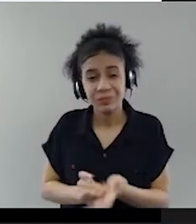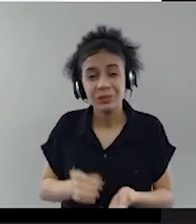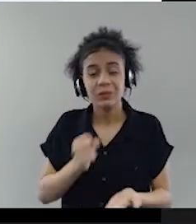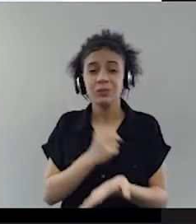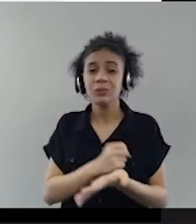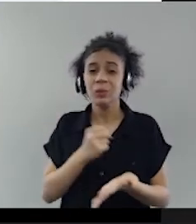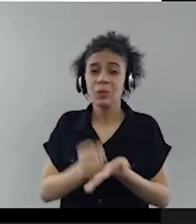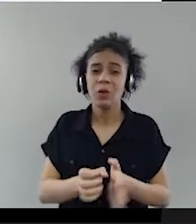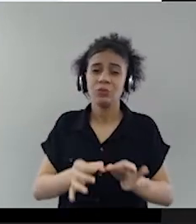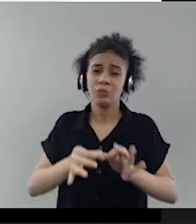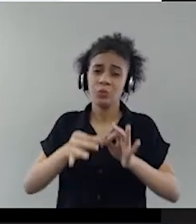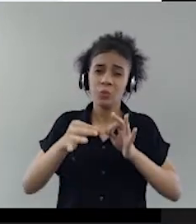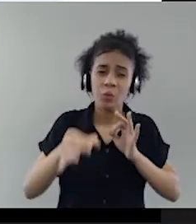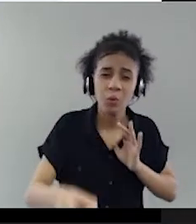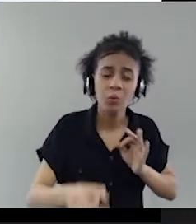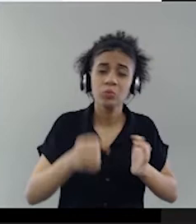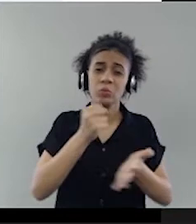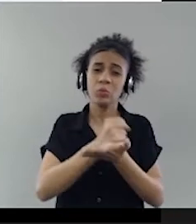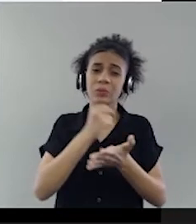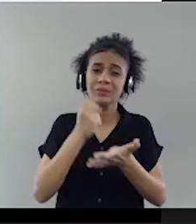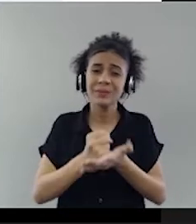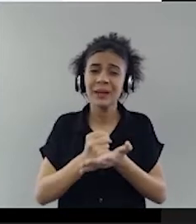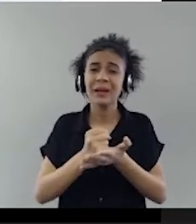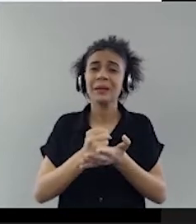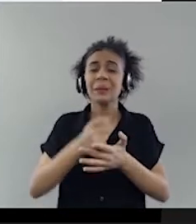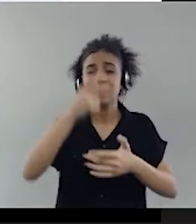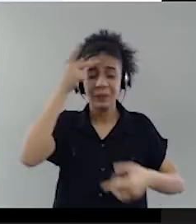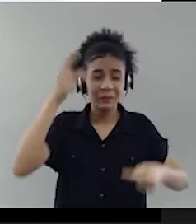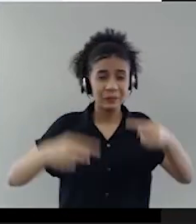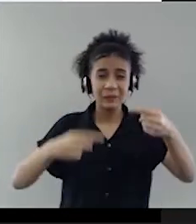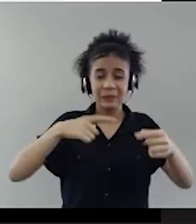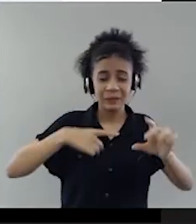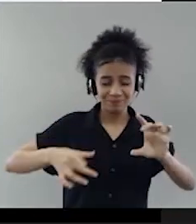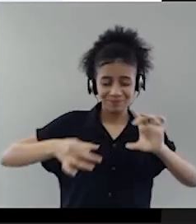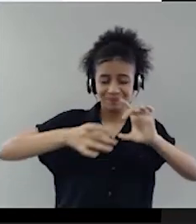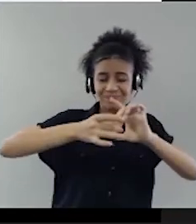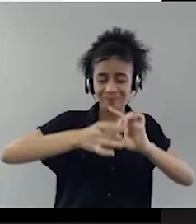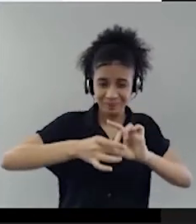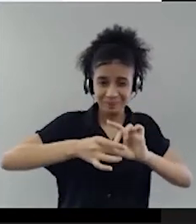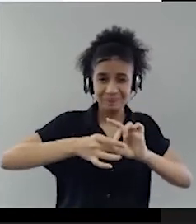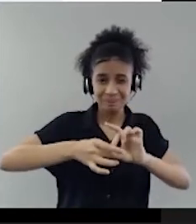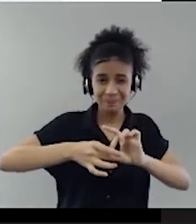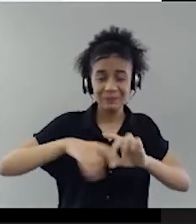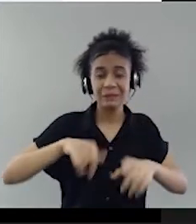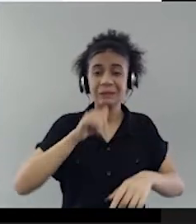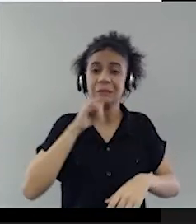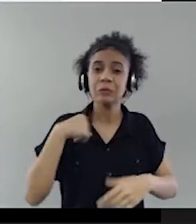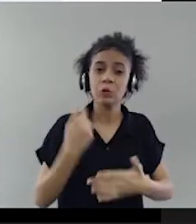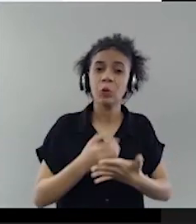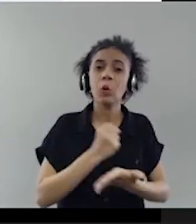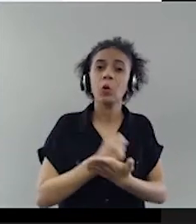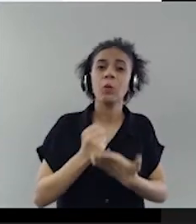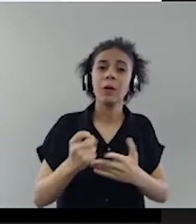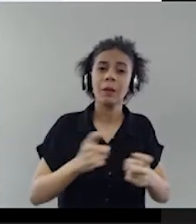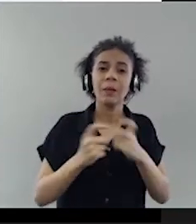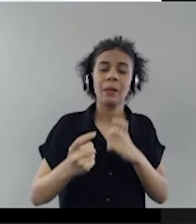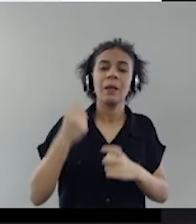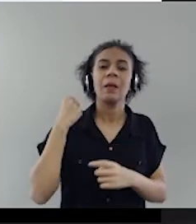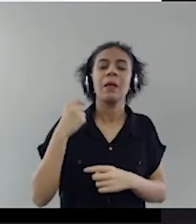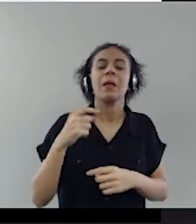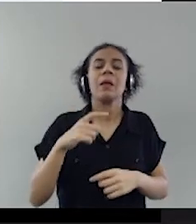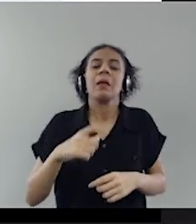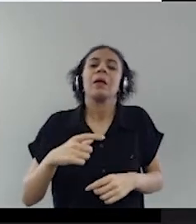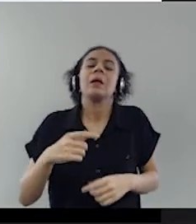um contrato relacional, onde as partes são intimamente ligadas. Por exemplo, quando a gente estuda contrato administrativo lá no Elilope